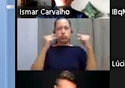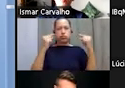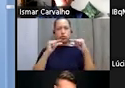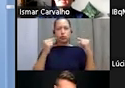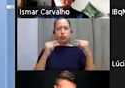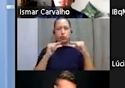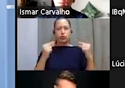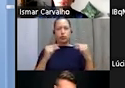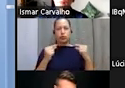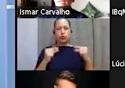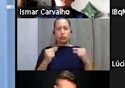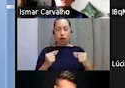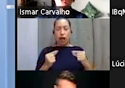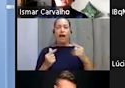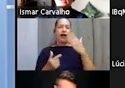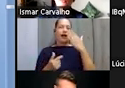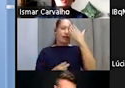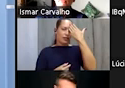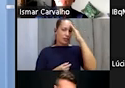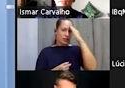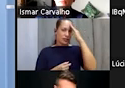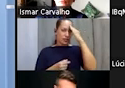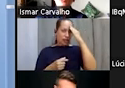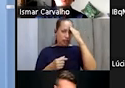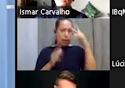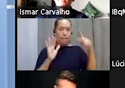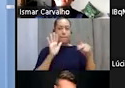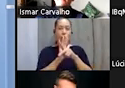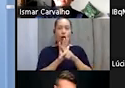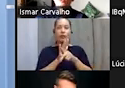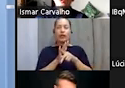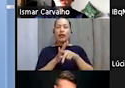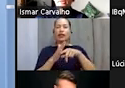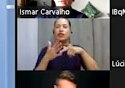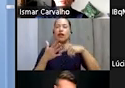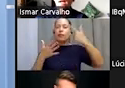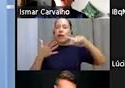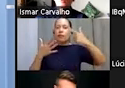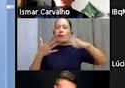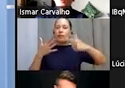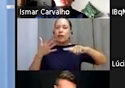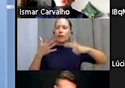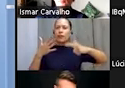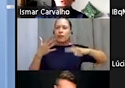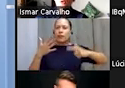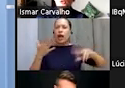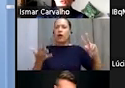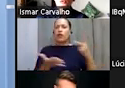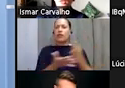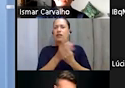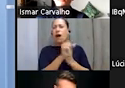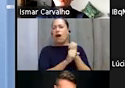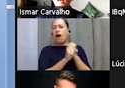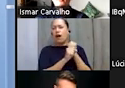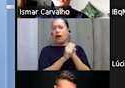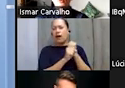a compreensão da sucessão de eventos que transcorreram ao longo do tempo geológico